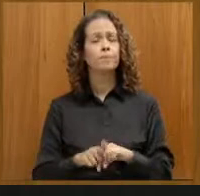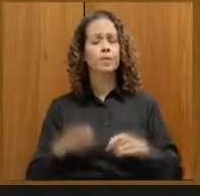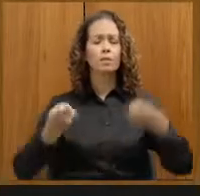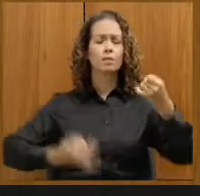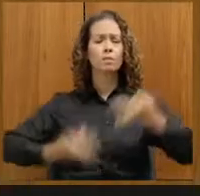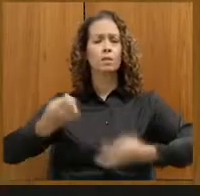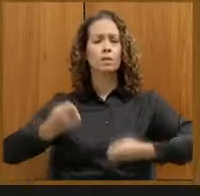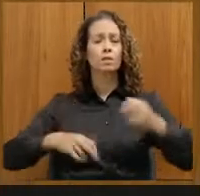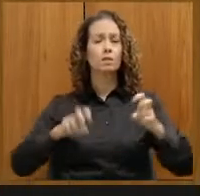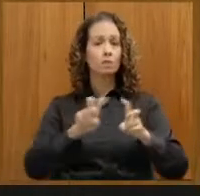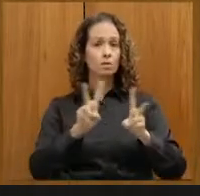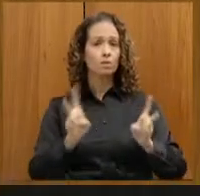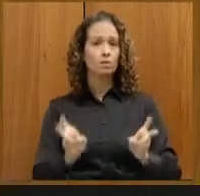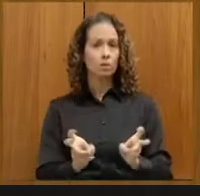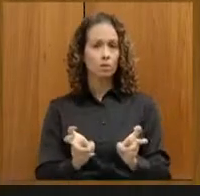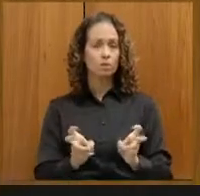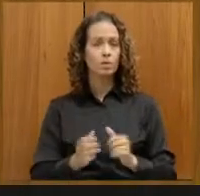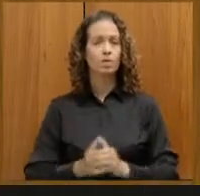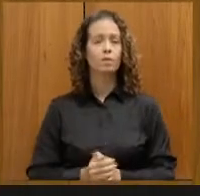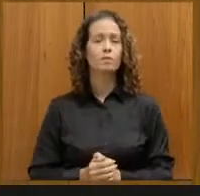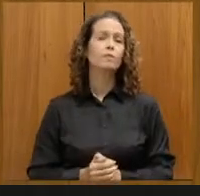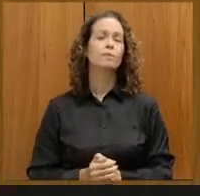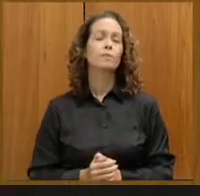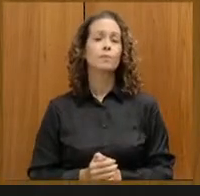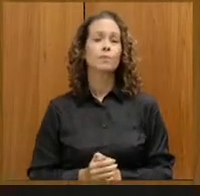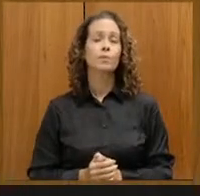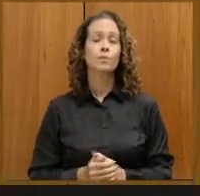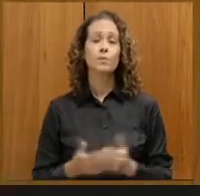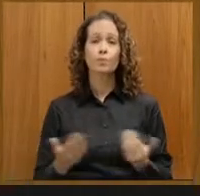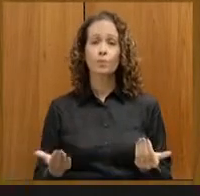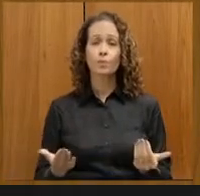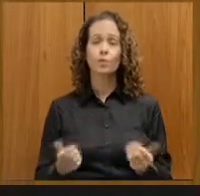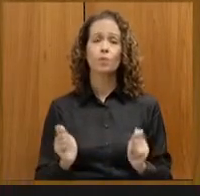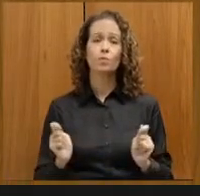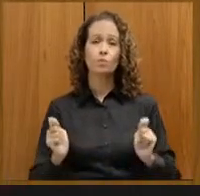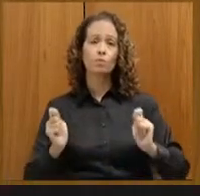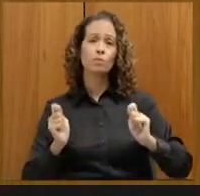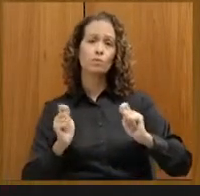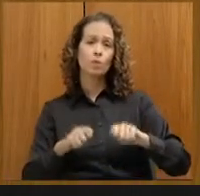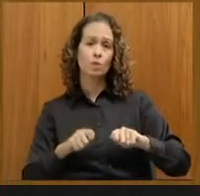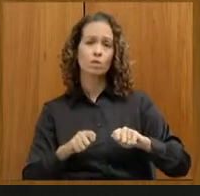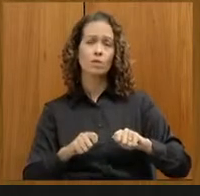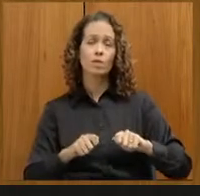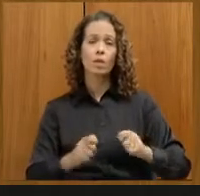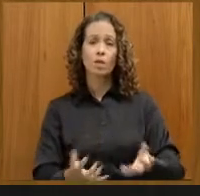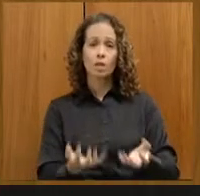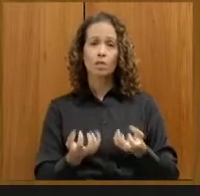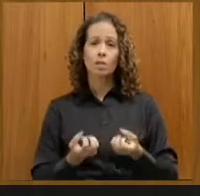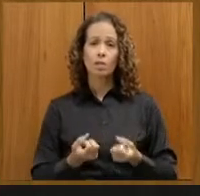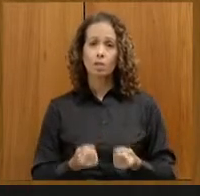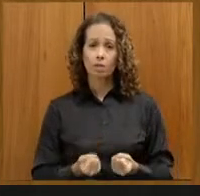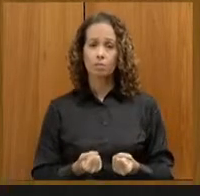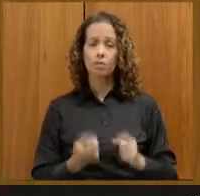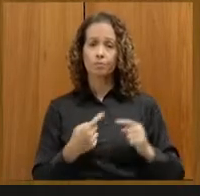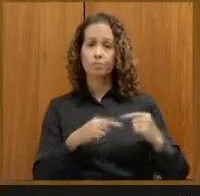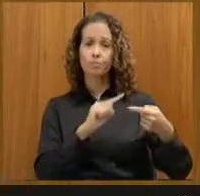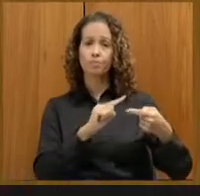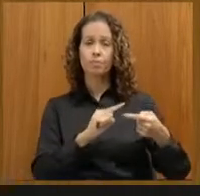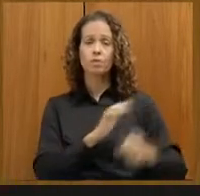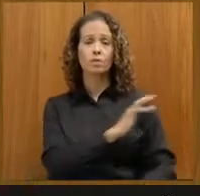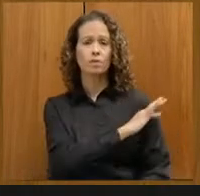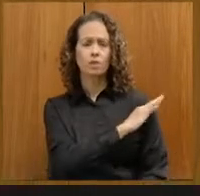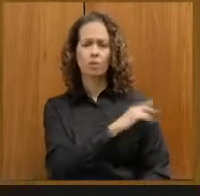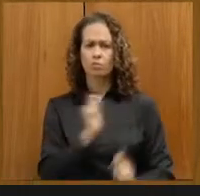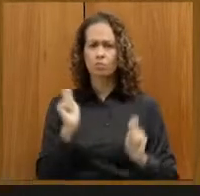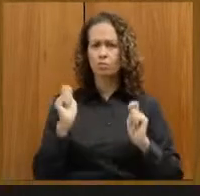a mesmo dentro mesmo com a possível adesão de risco recuperação fiscal pode ter